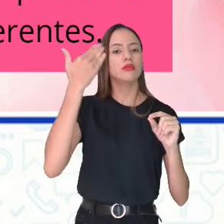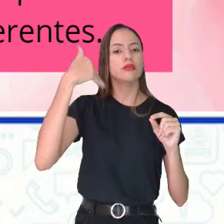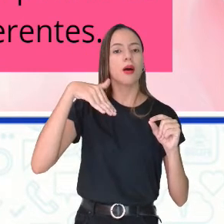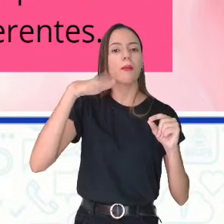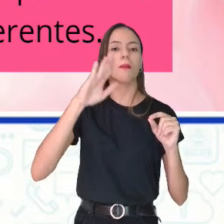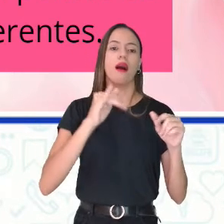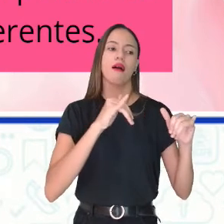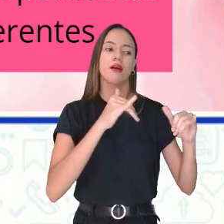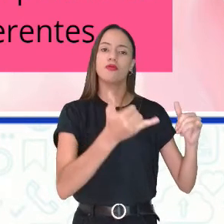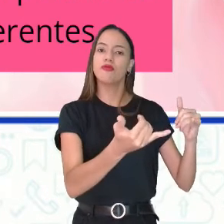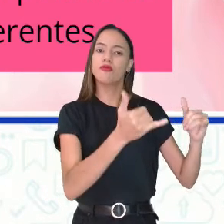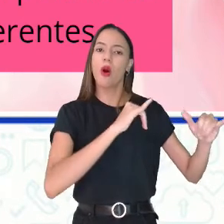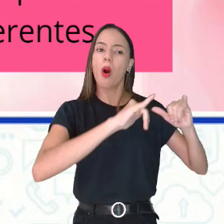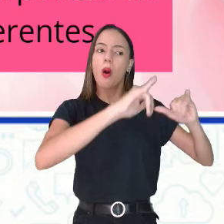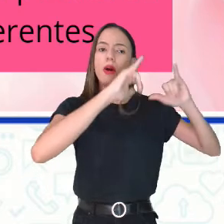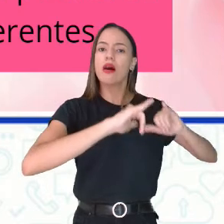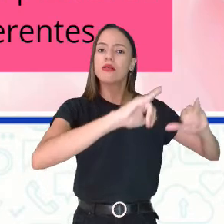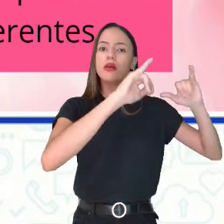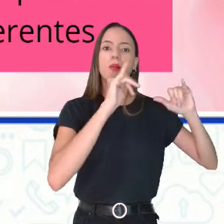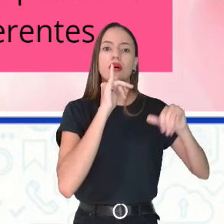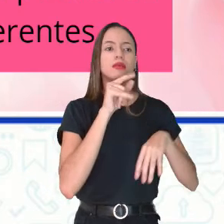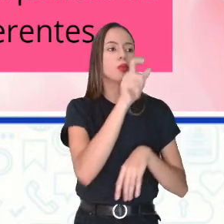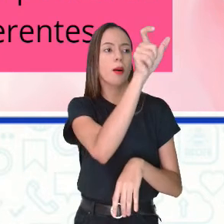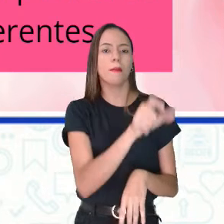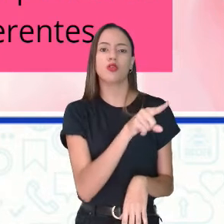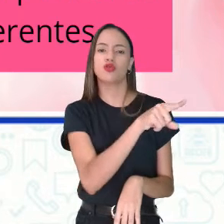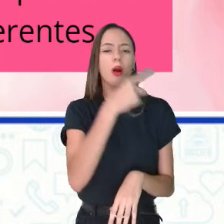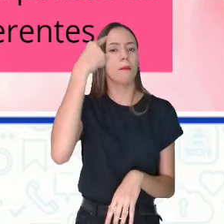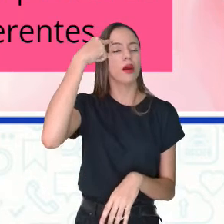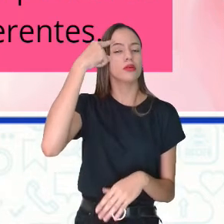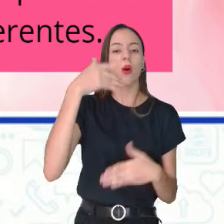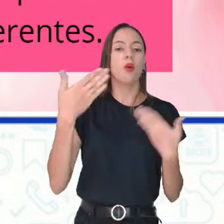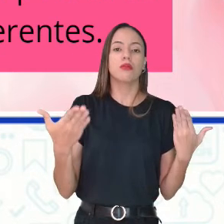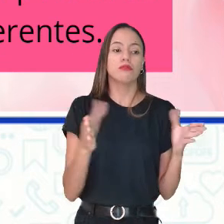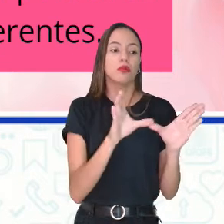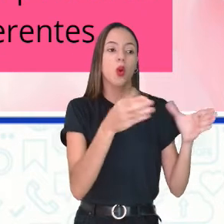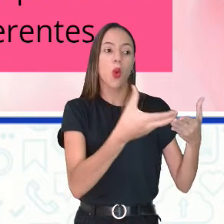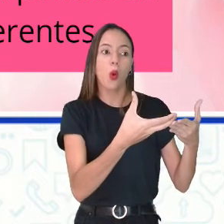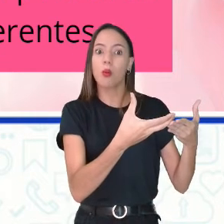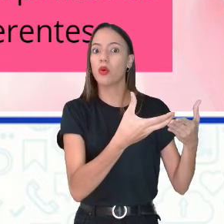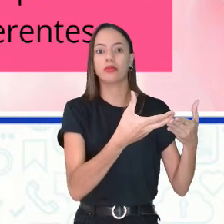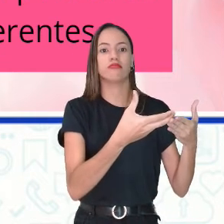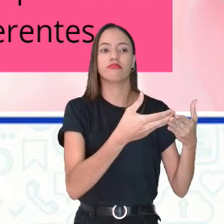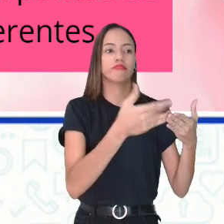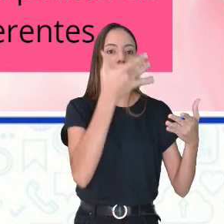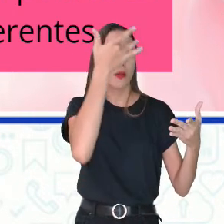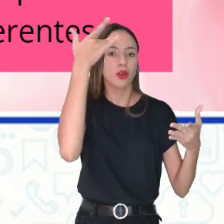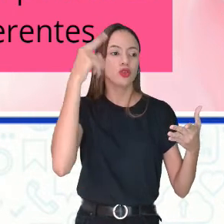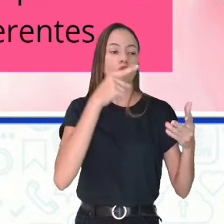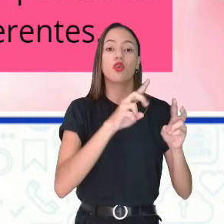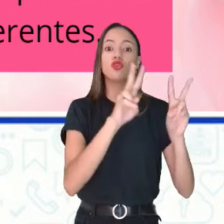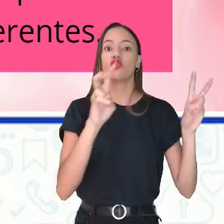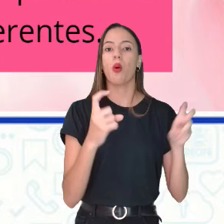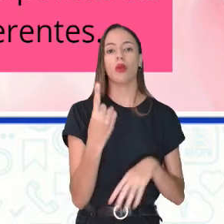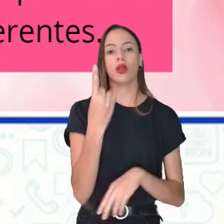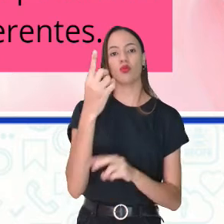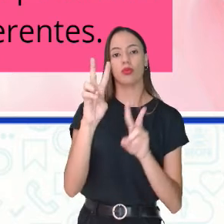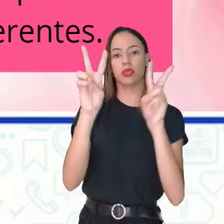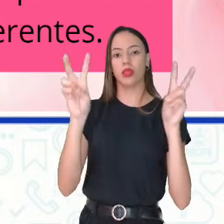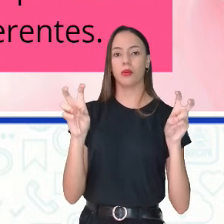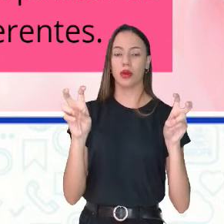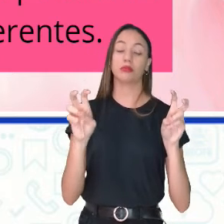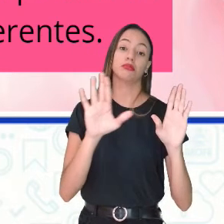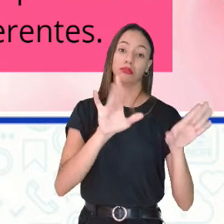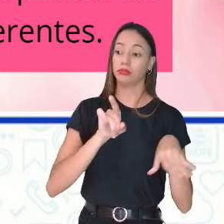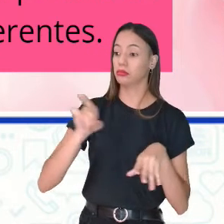acerca do que pensa uma pessoa ou um grupo de pessoas sobre determinada temática.